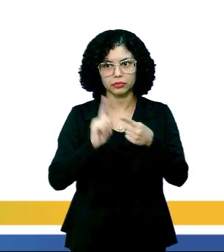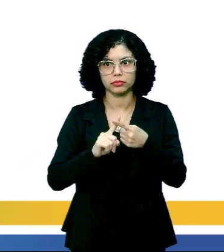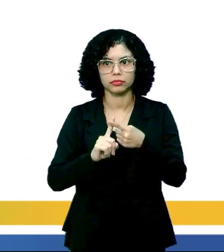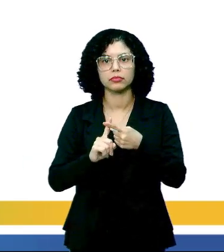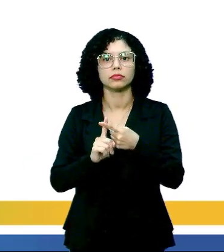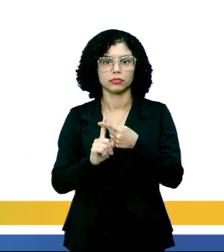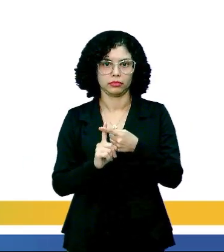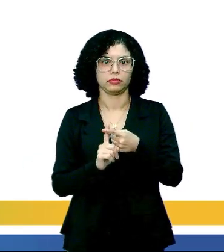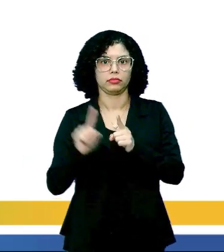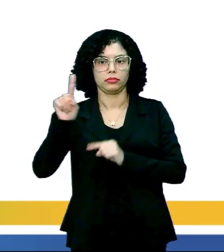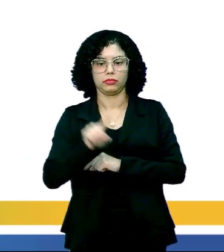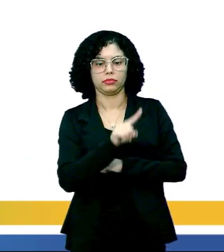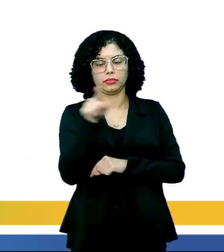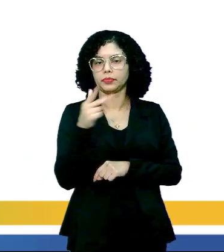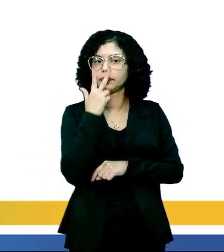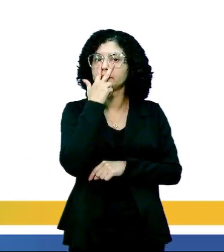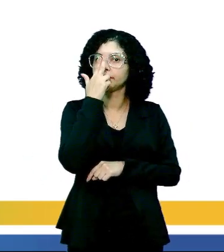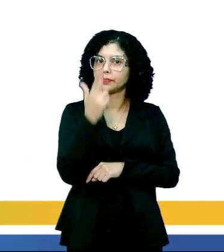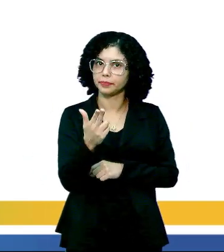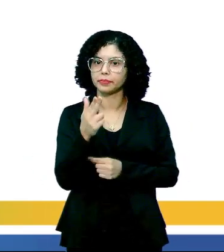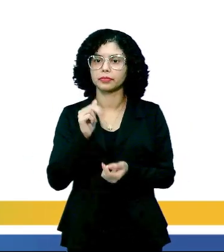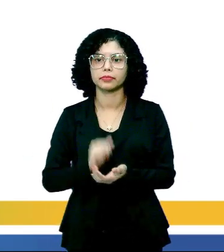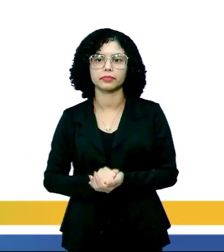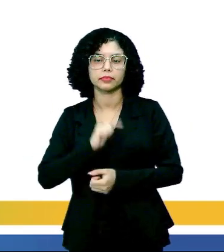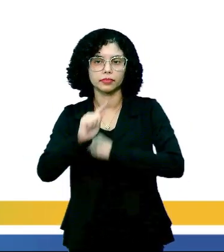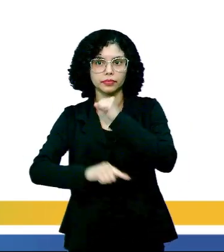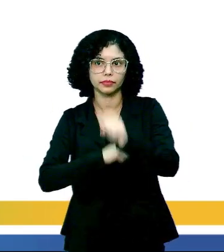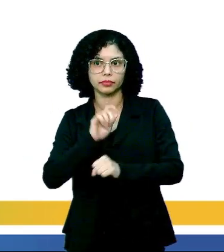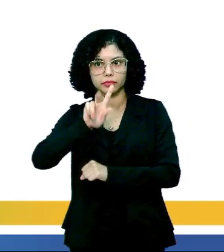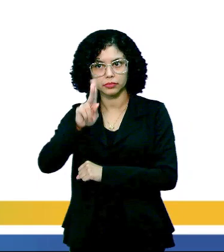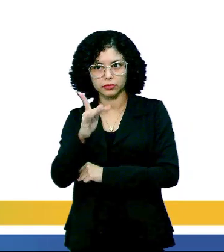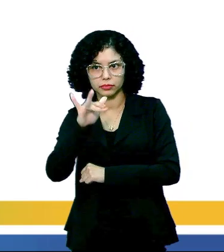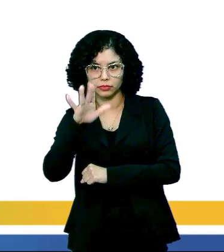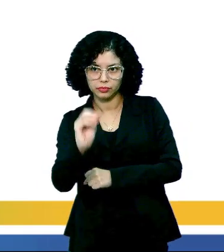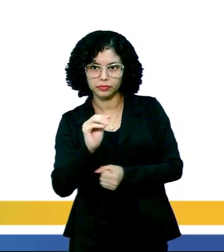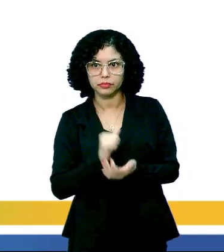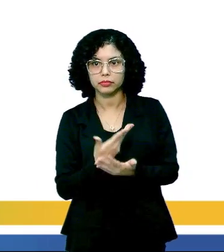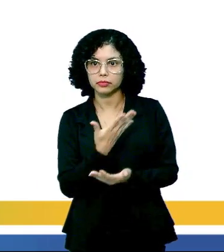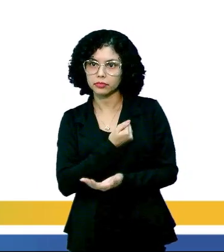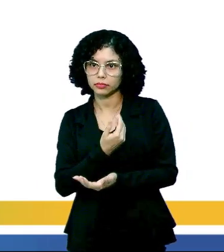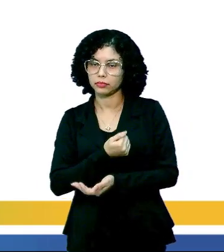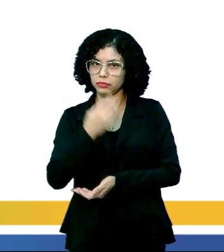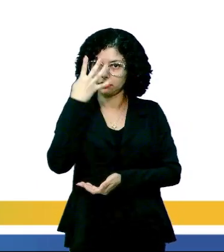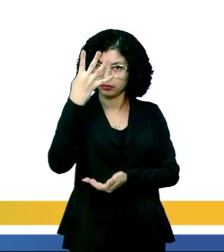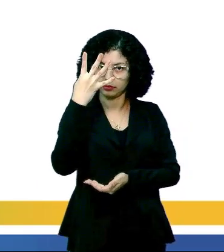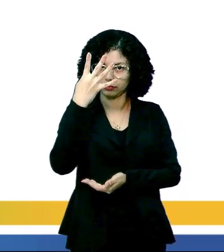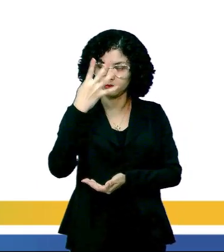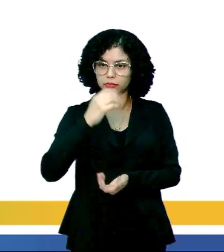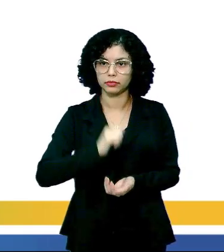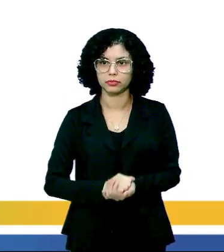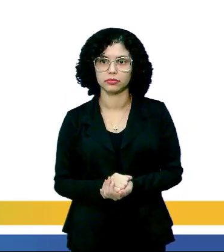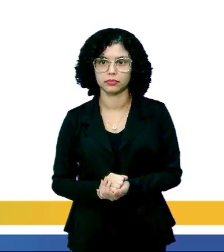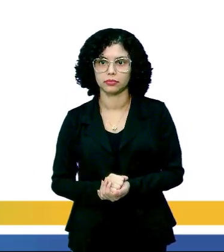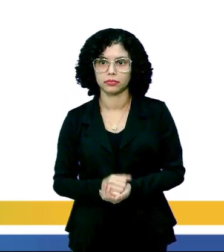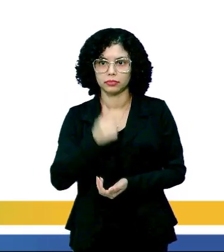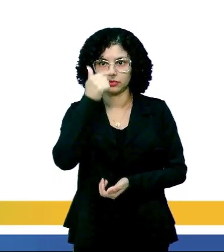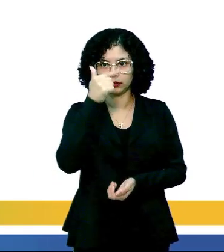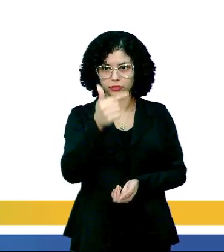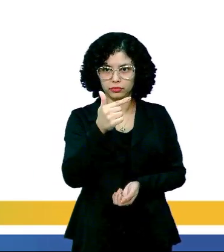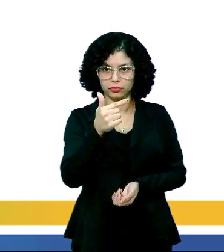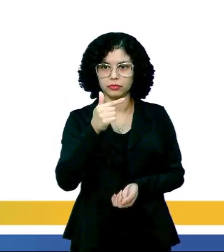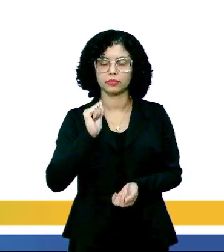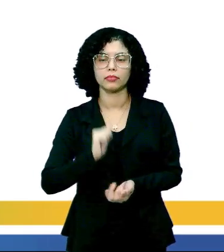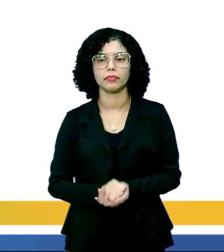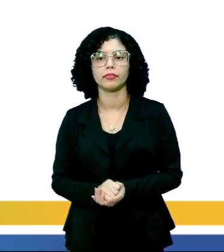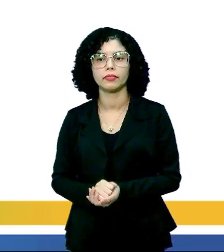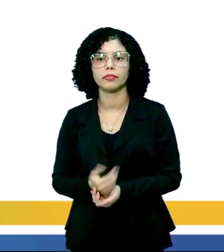partícula alfa ela se assemelha ao átomo de hélio com um número de massa 4, né? Ela vai ter 2 prótons e 2 nêutrons,